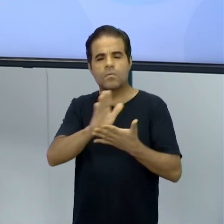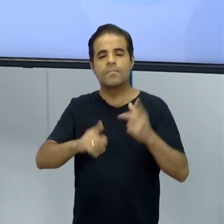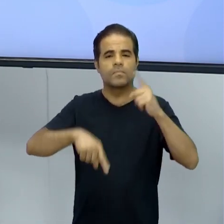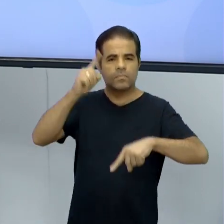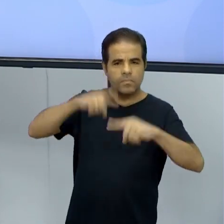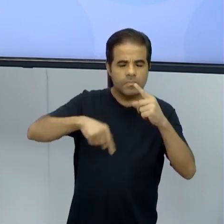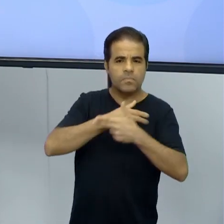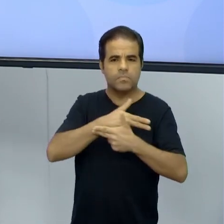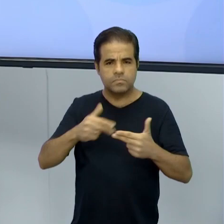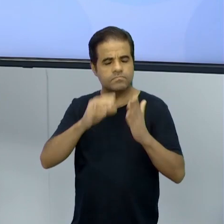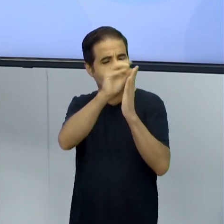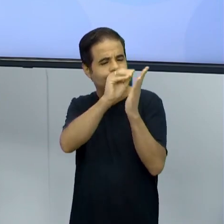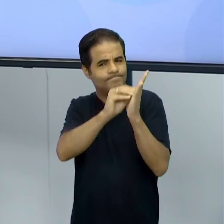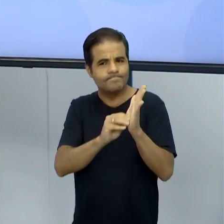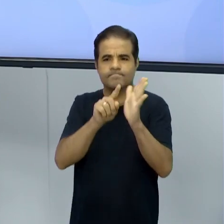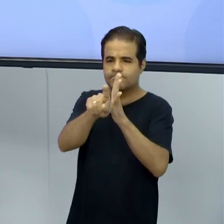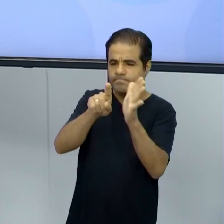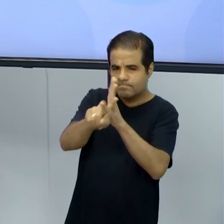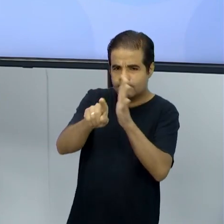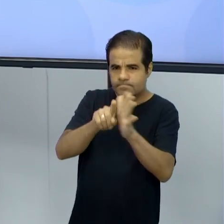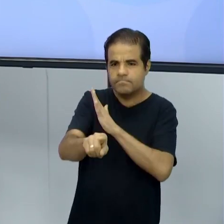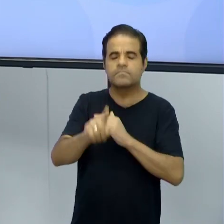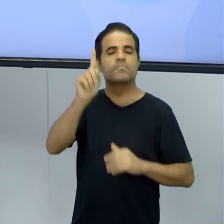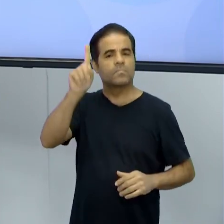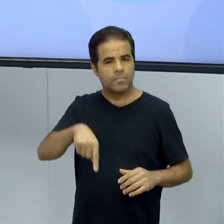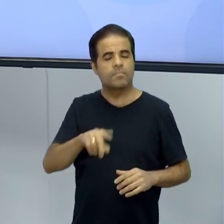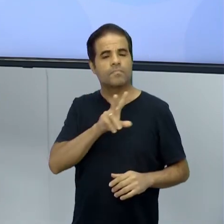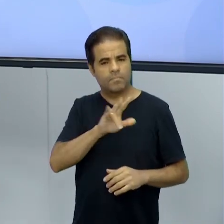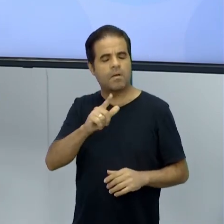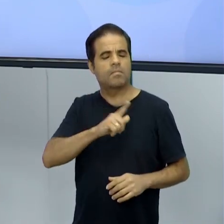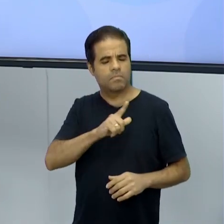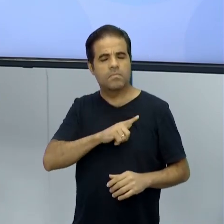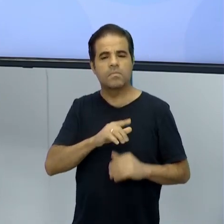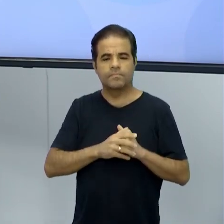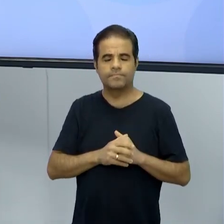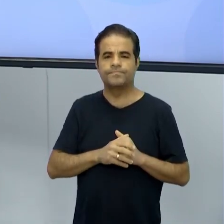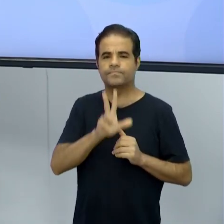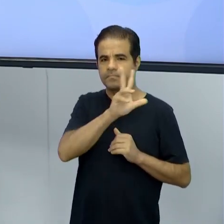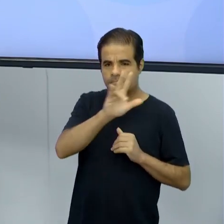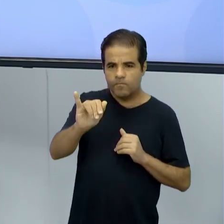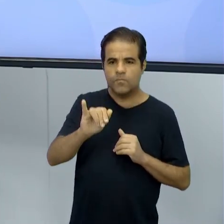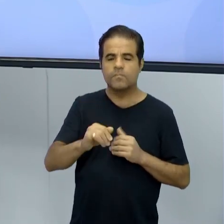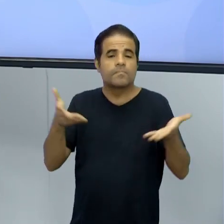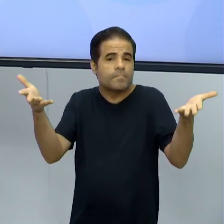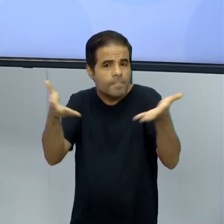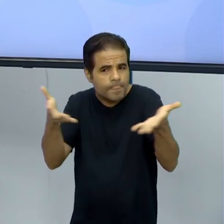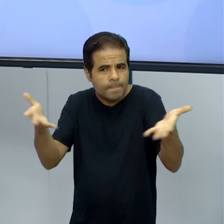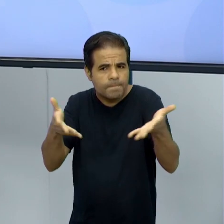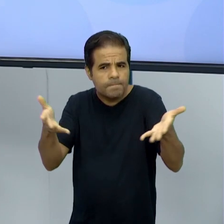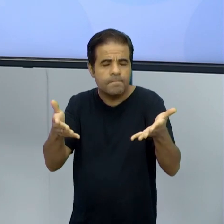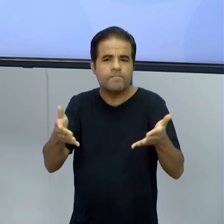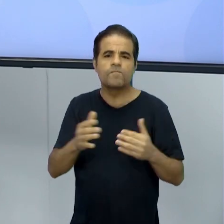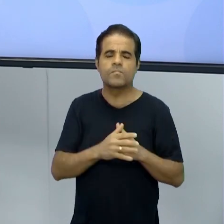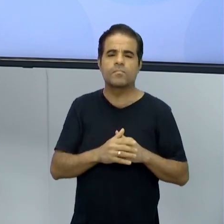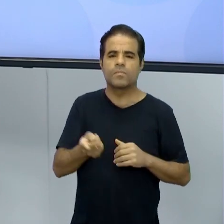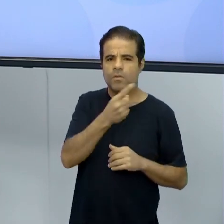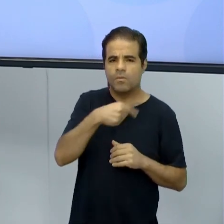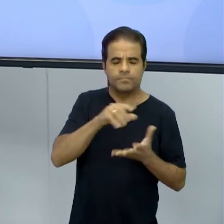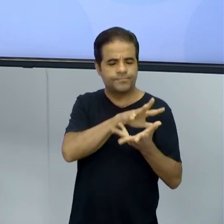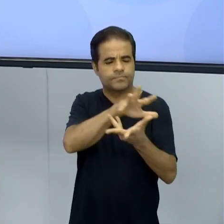elementos, alguns questionamentos que faremos, tá certo? Então, vamos lá. Hoje,